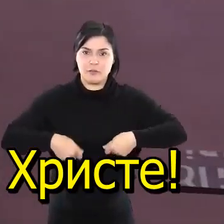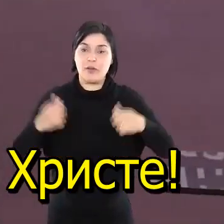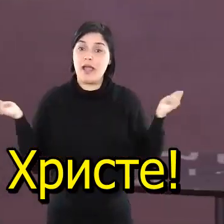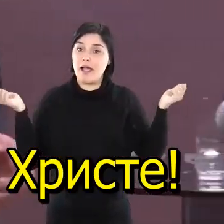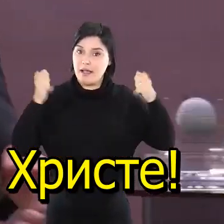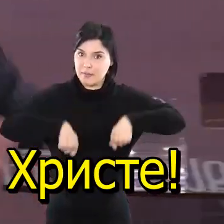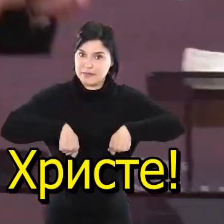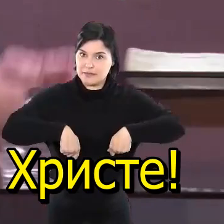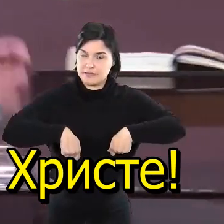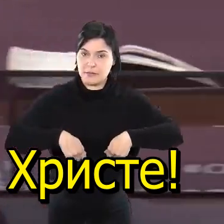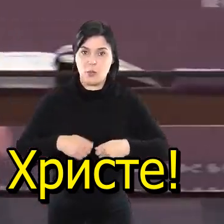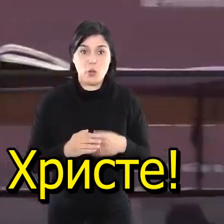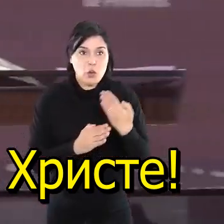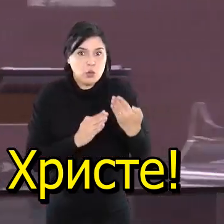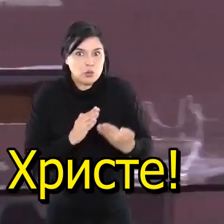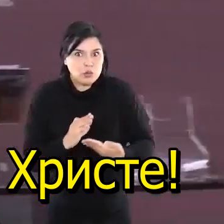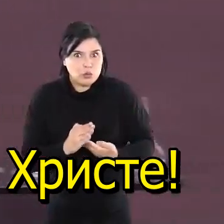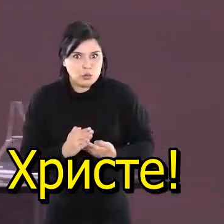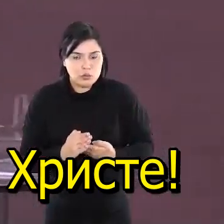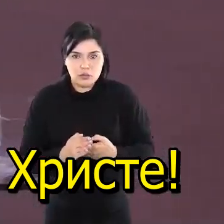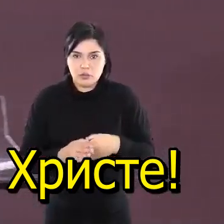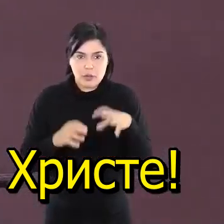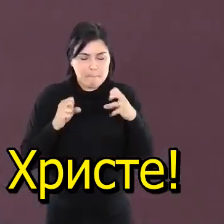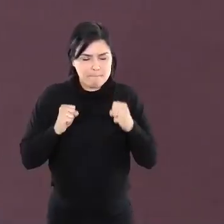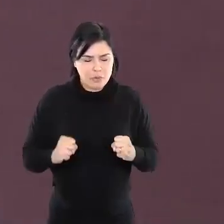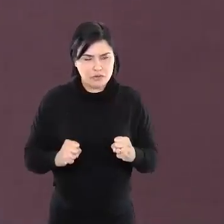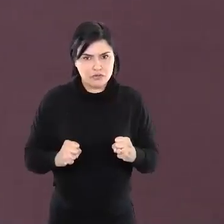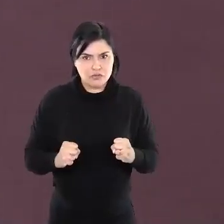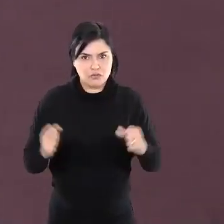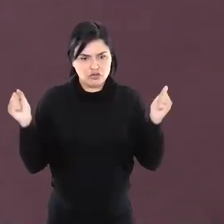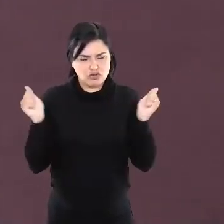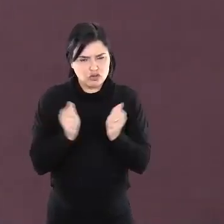Tudo posso naquele que me fortalece.